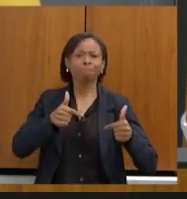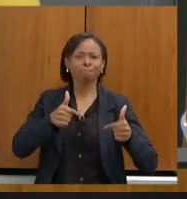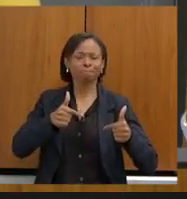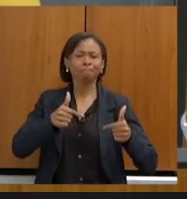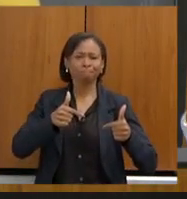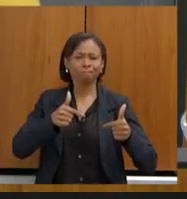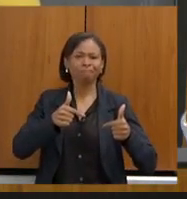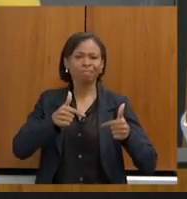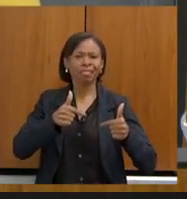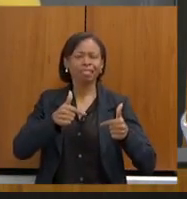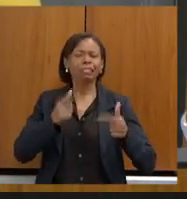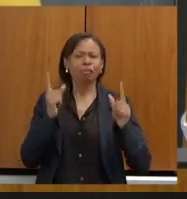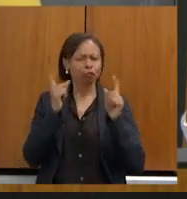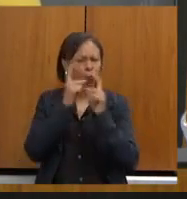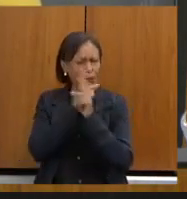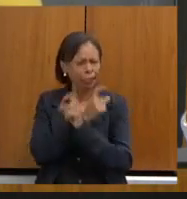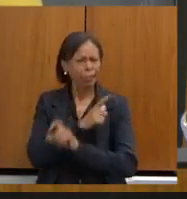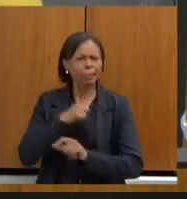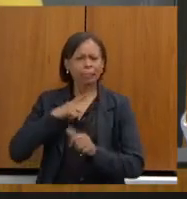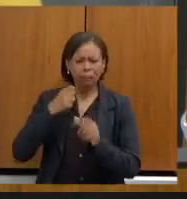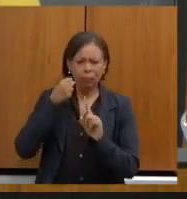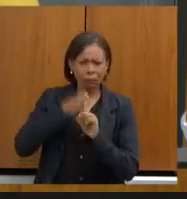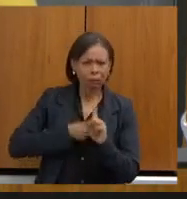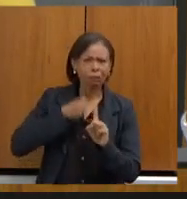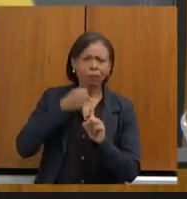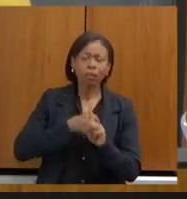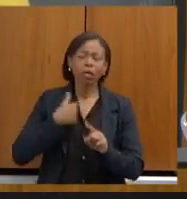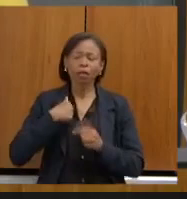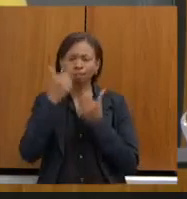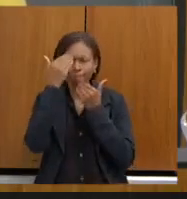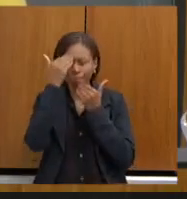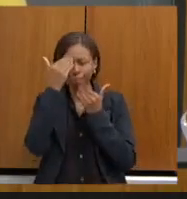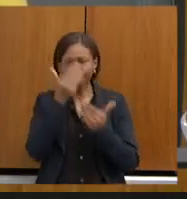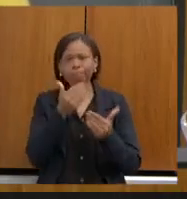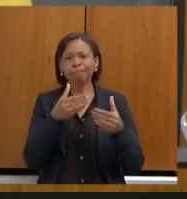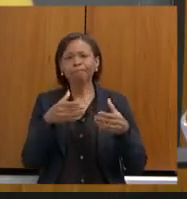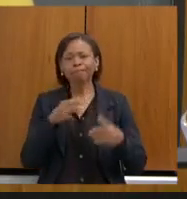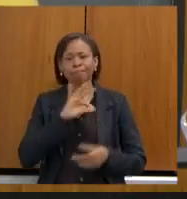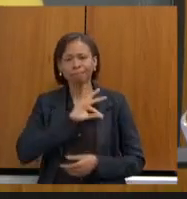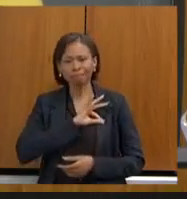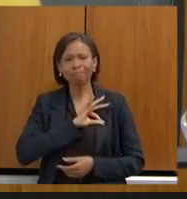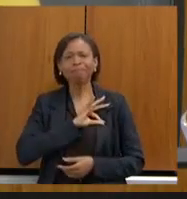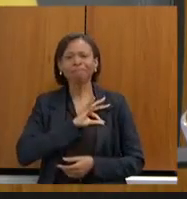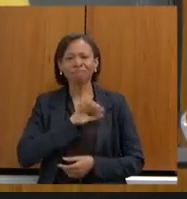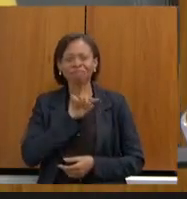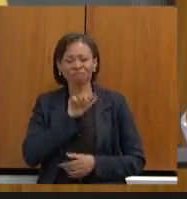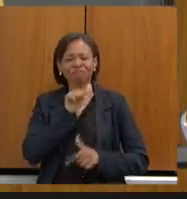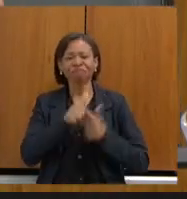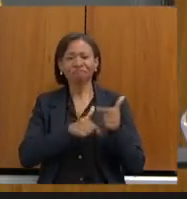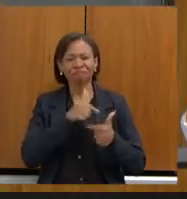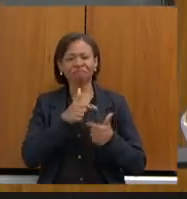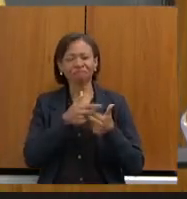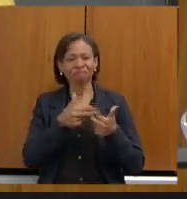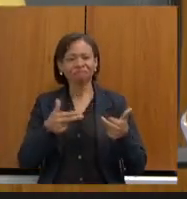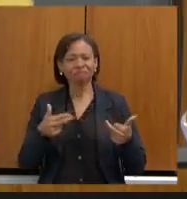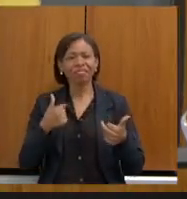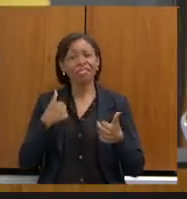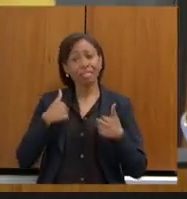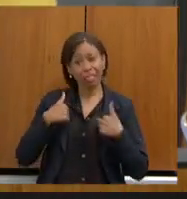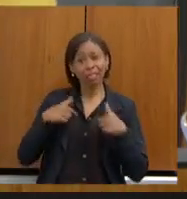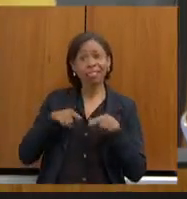conosco sou muito grata a polícia militar por tudo que tem feito viu João e também tenho as minhas